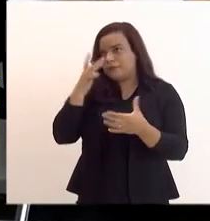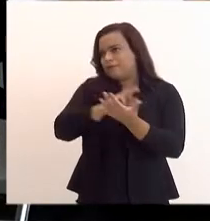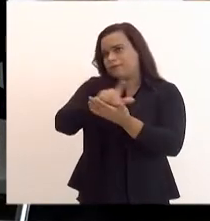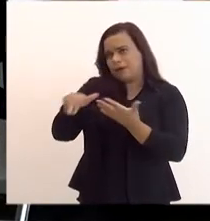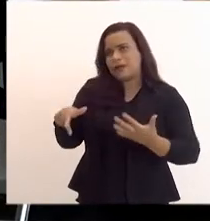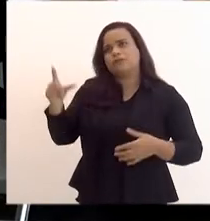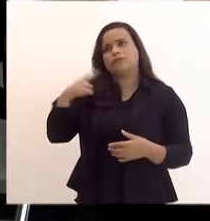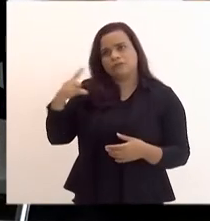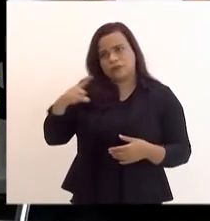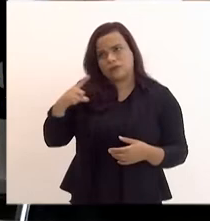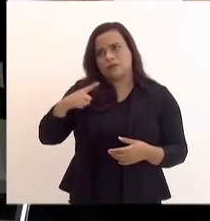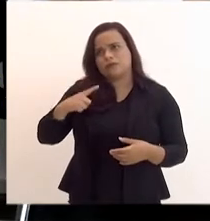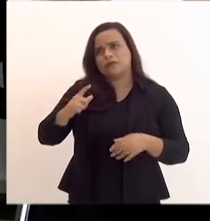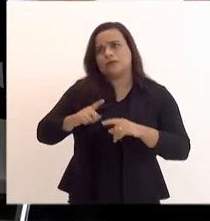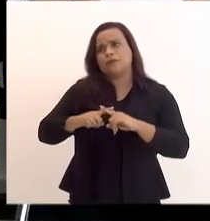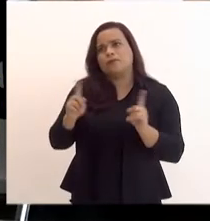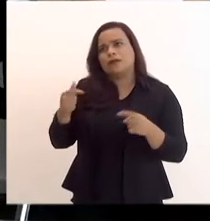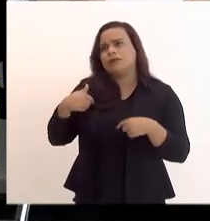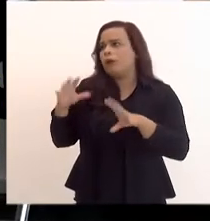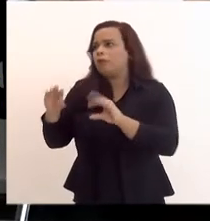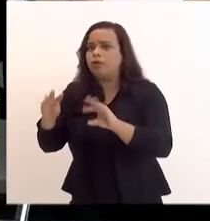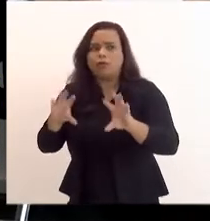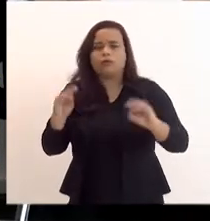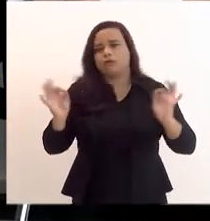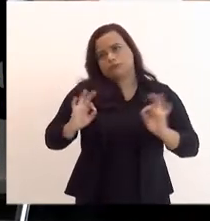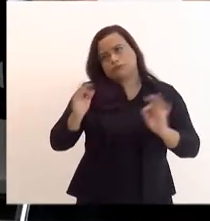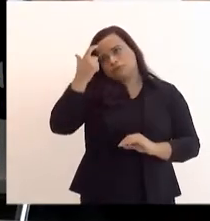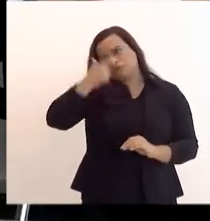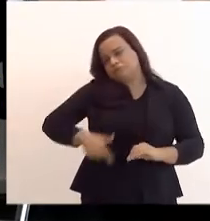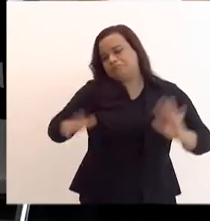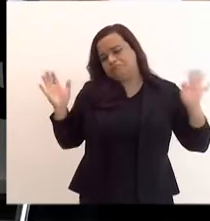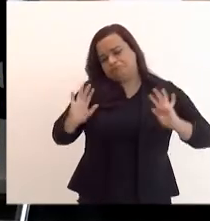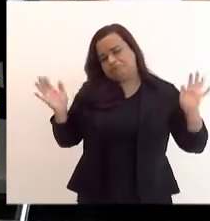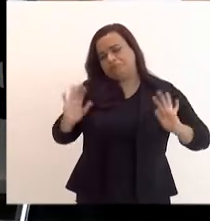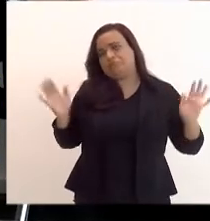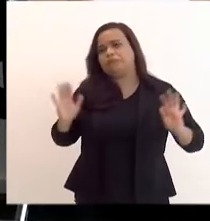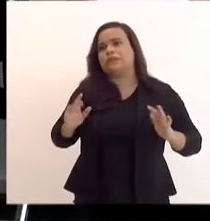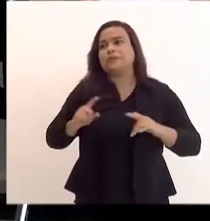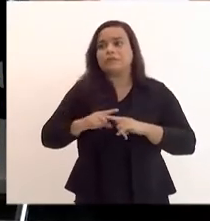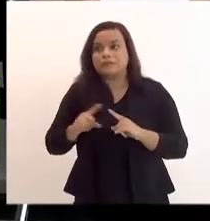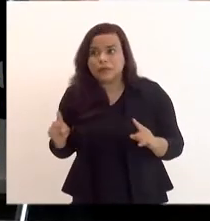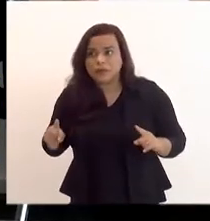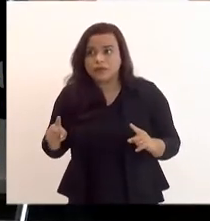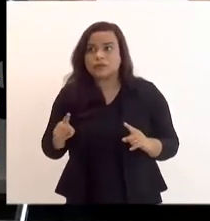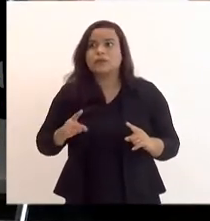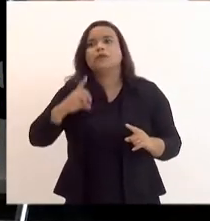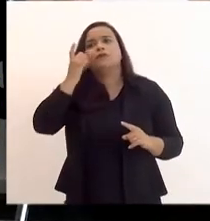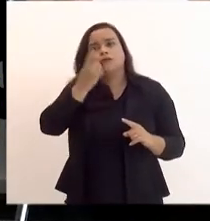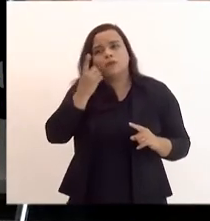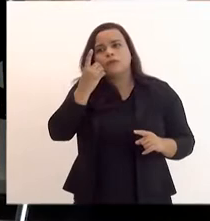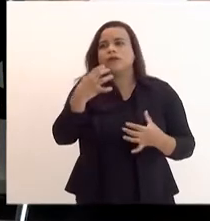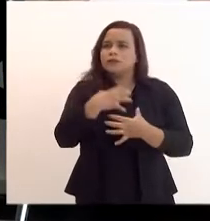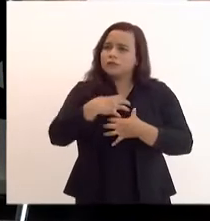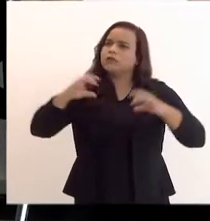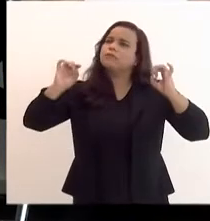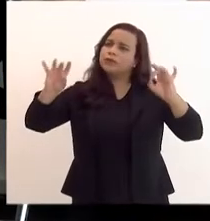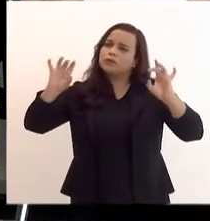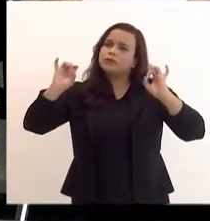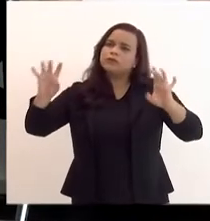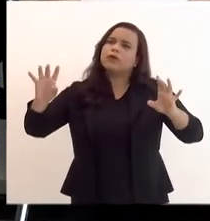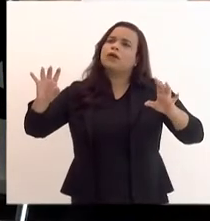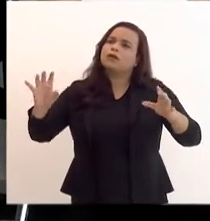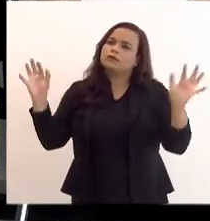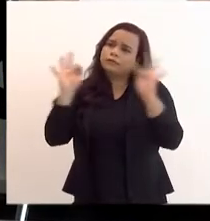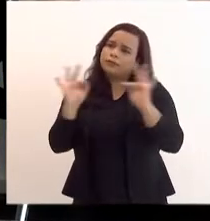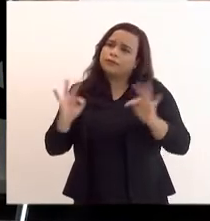para interferir no mandato de quem quer que seja? Mas o deputado deveria se sentir privilegiado, honrado